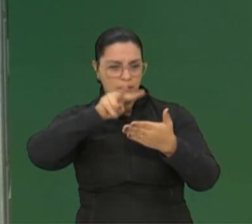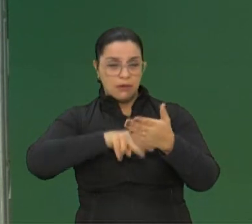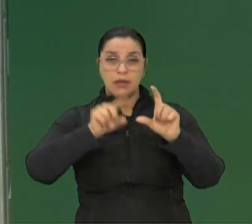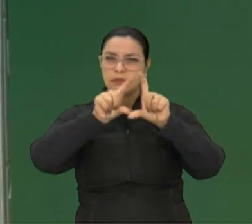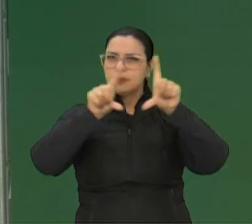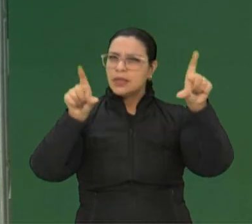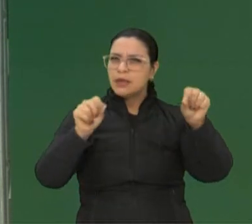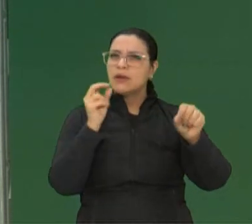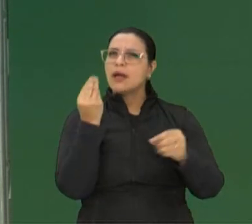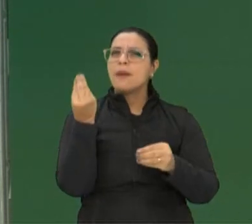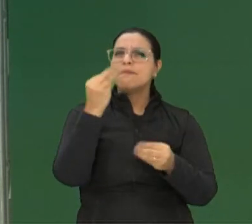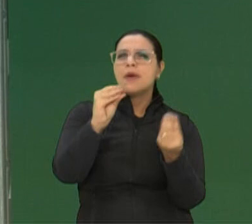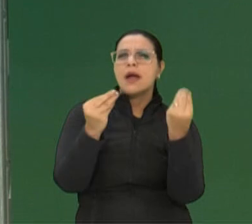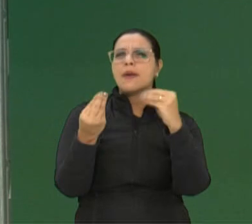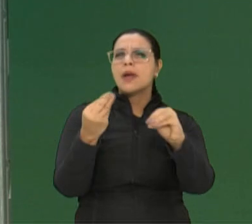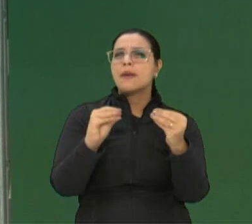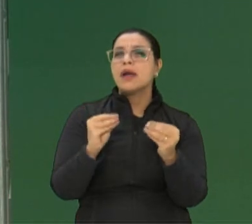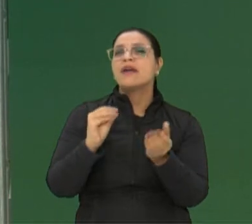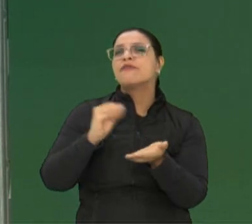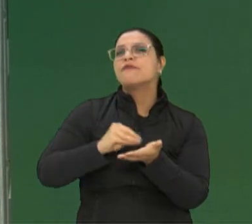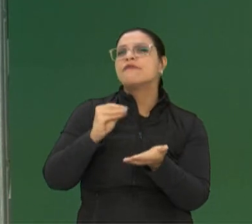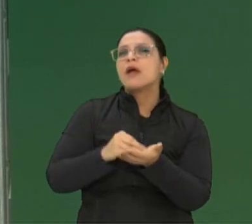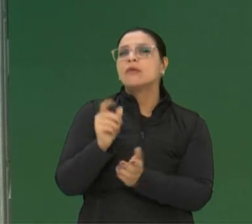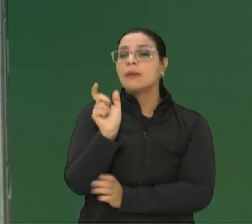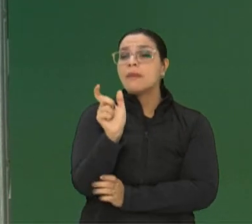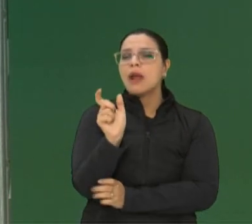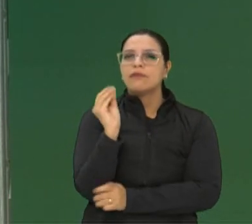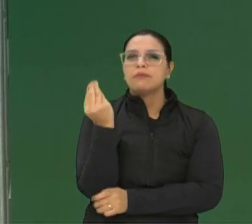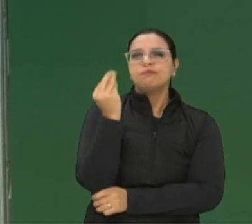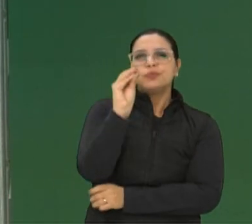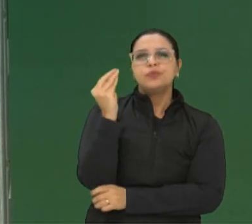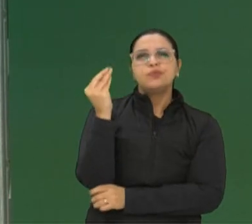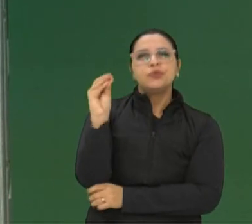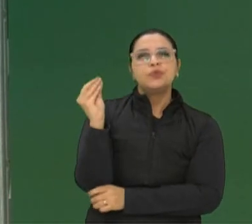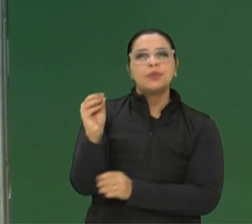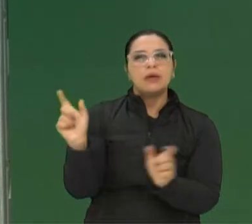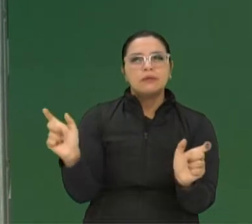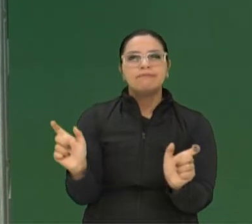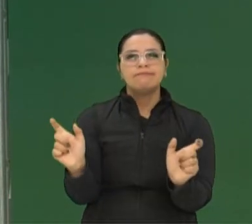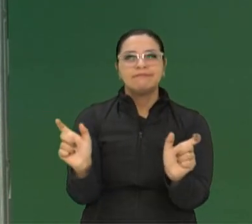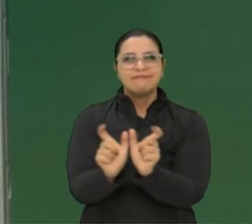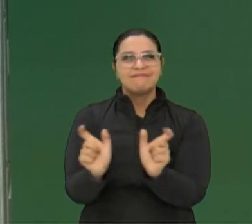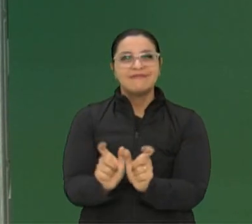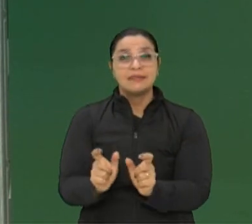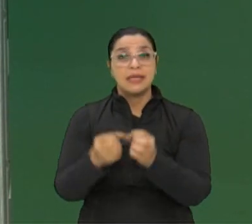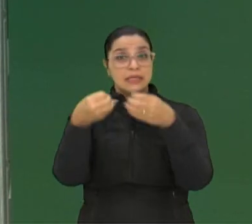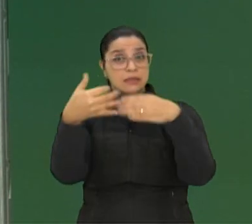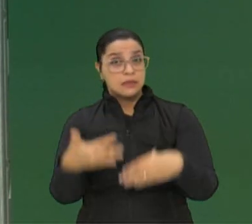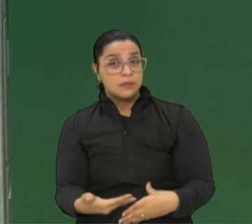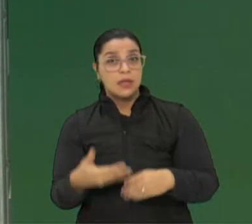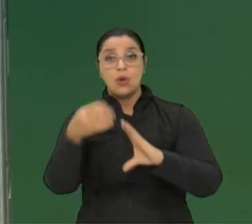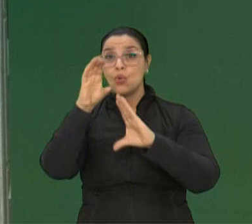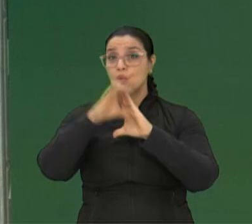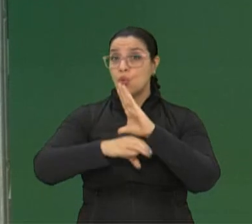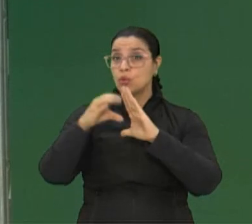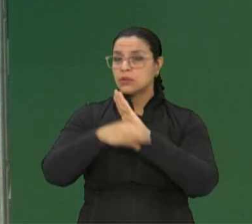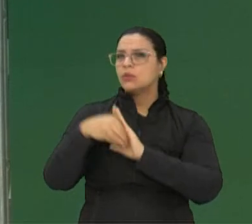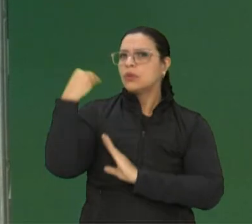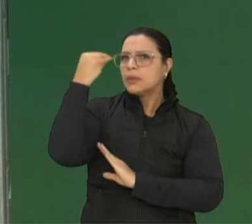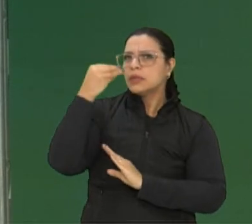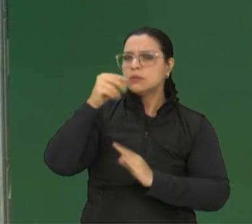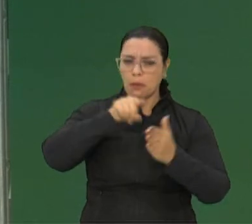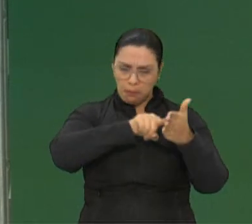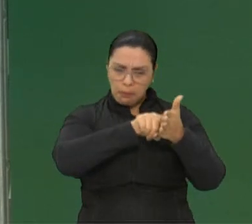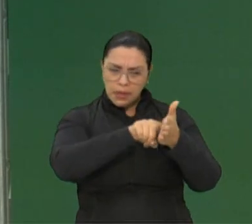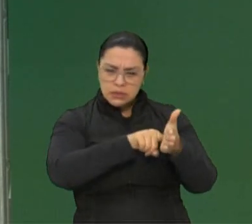parágrafo e responda, complete as lacunas com as palavras, né, que fazem parte da definição de empirismo, tá? Pode pesquisar,